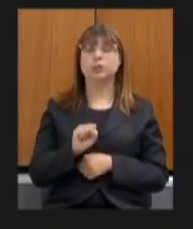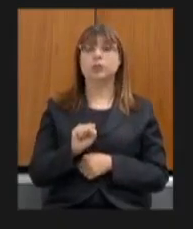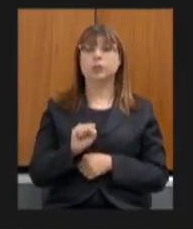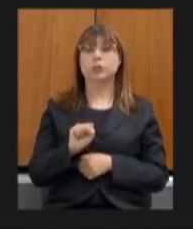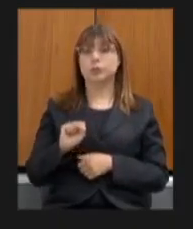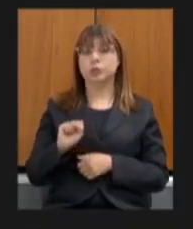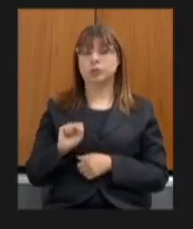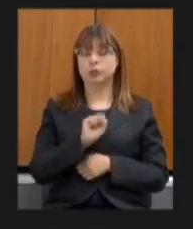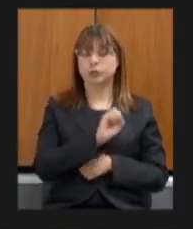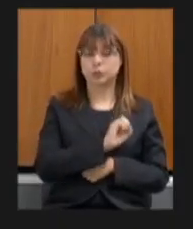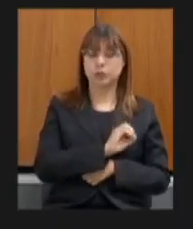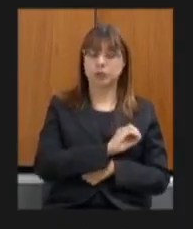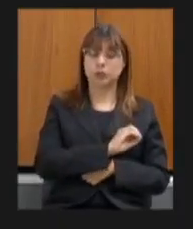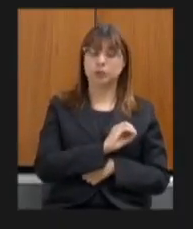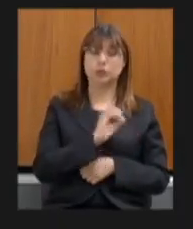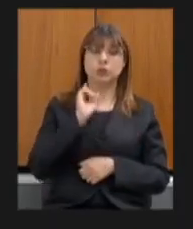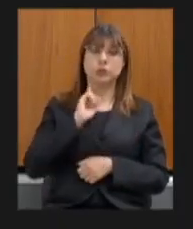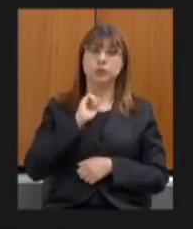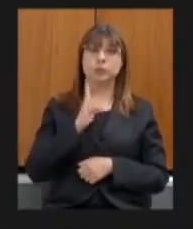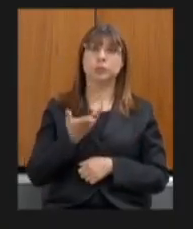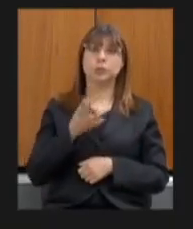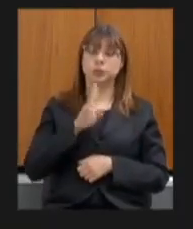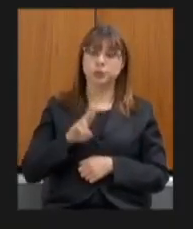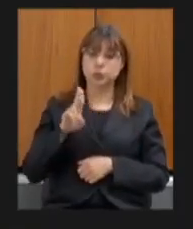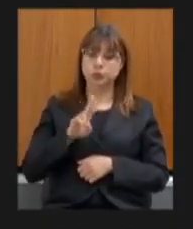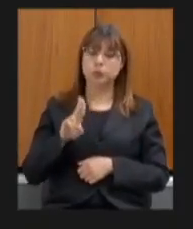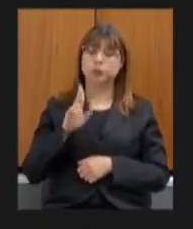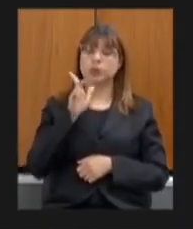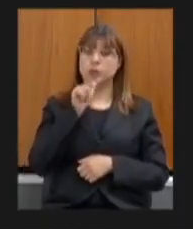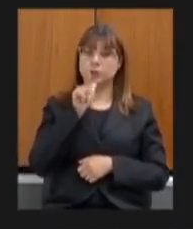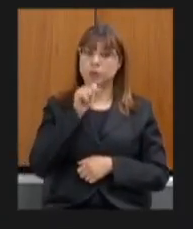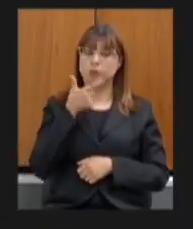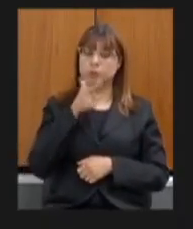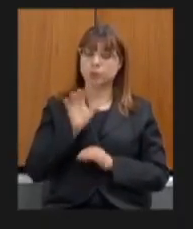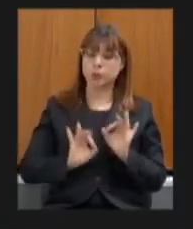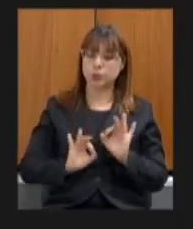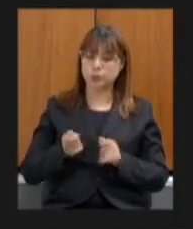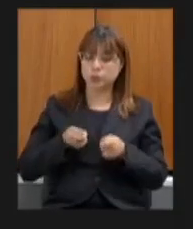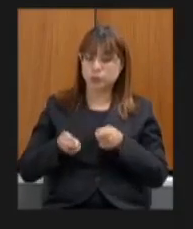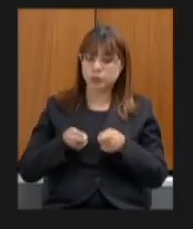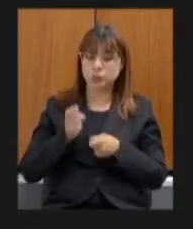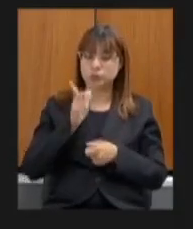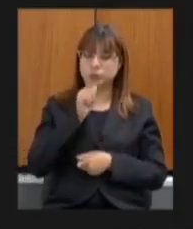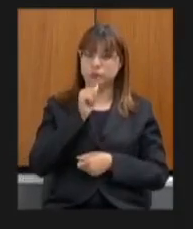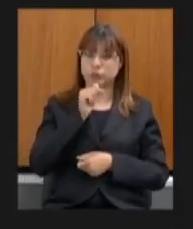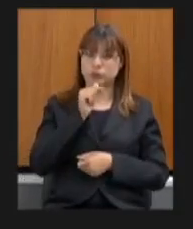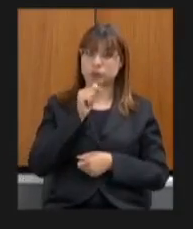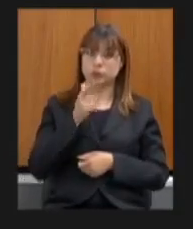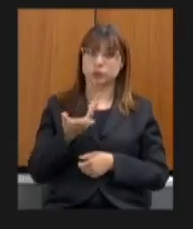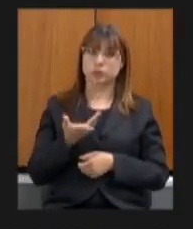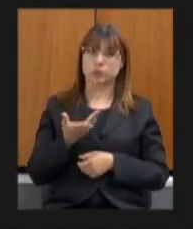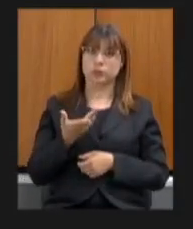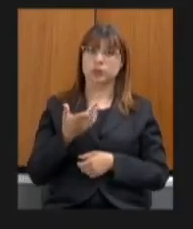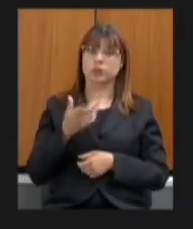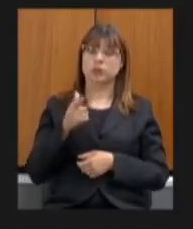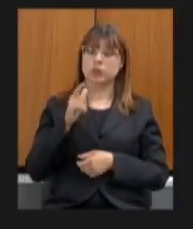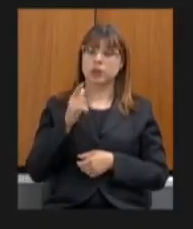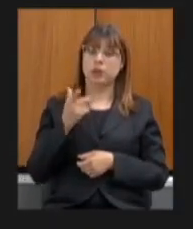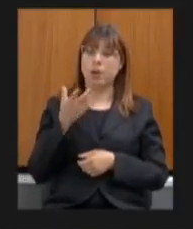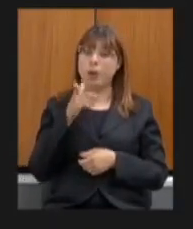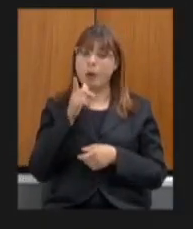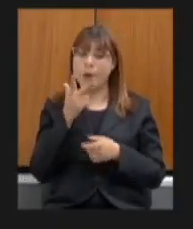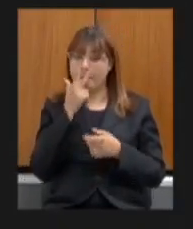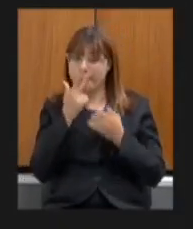uso múltiplo das águas para que a gente possa ter o melhor controle das águas do nosso querido Mar de Minas, que